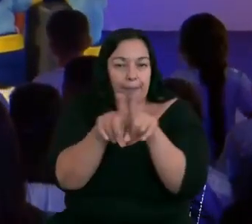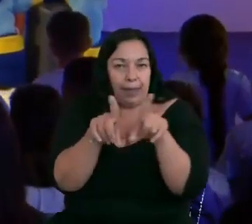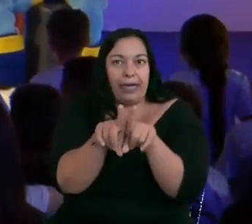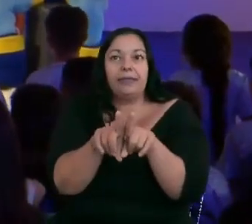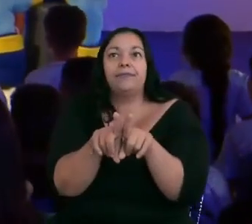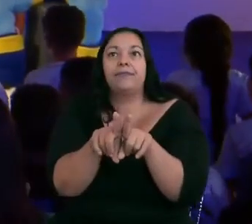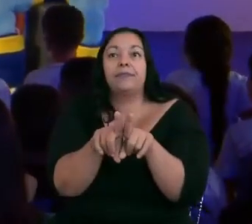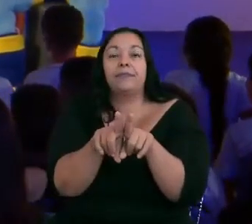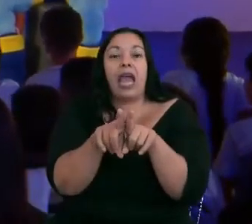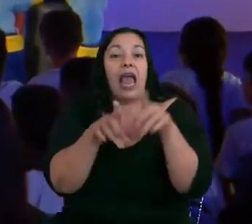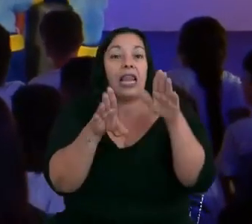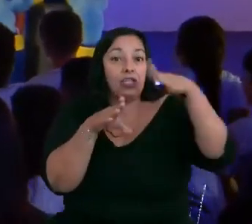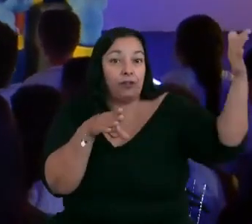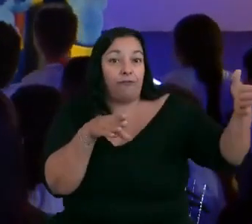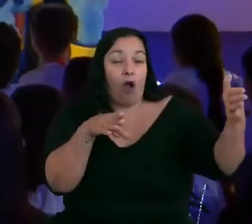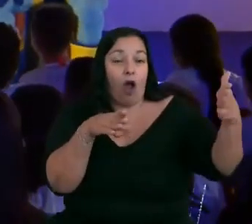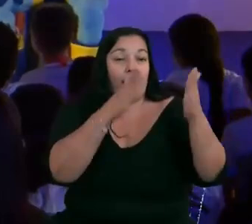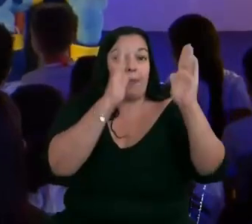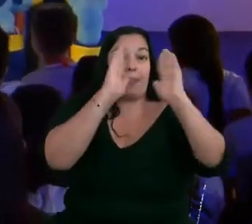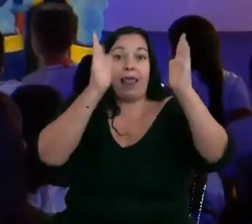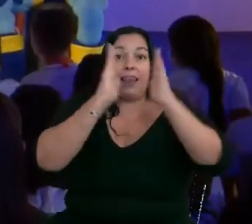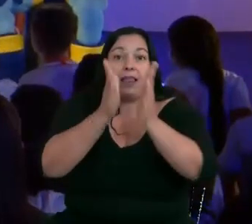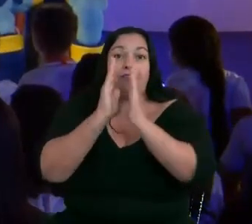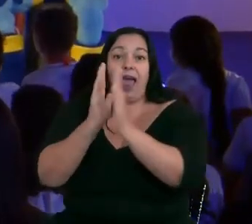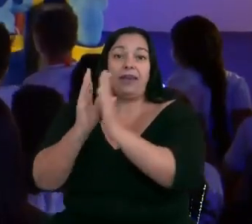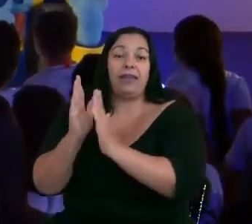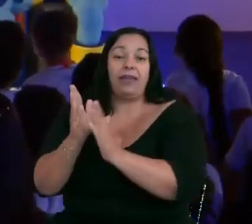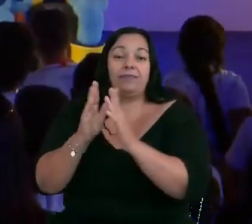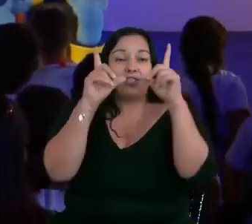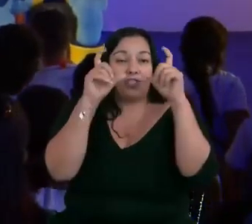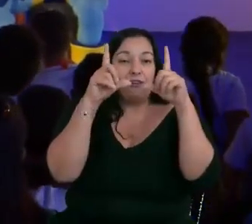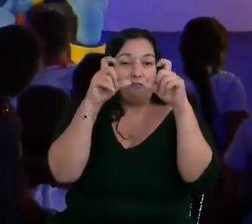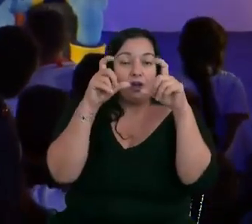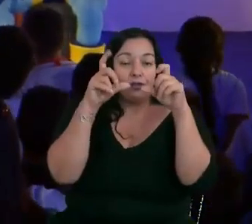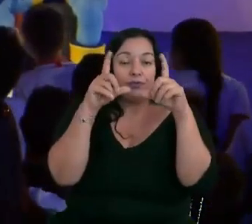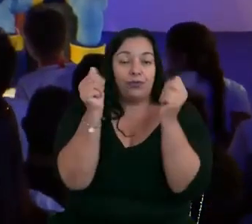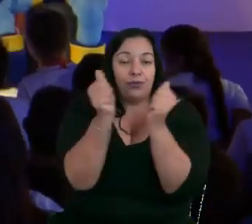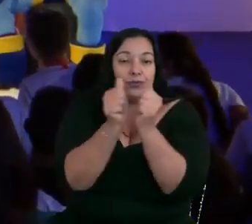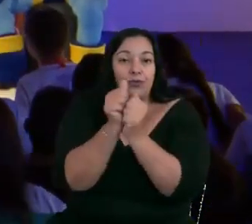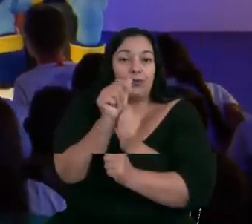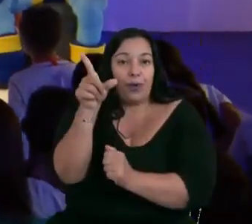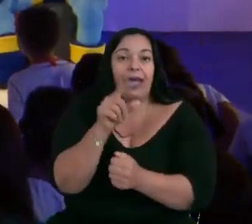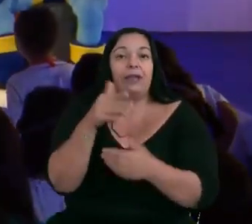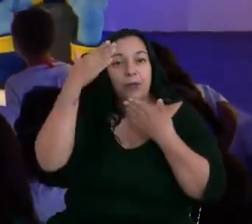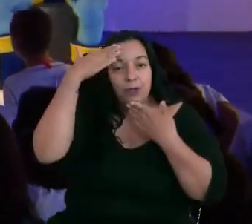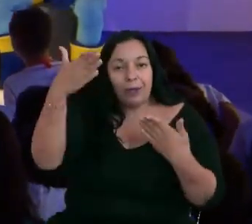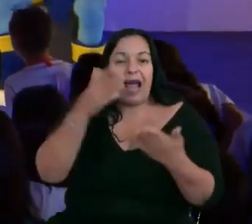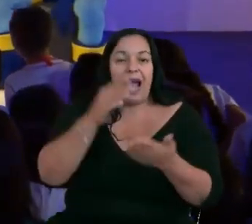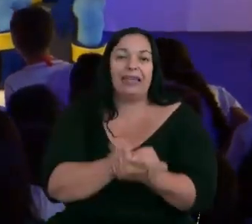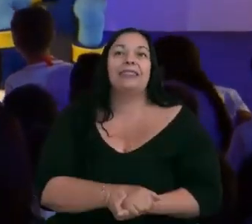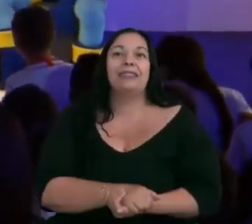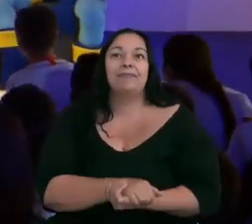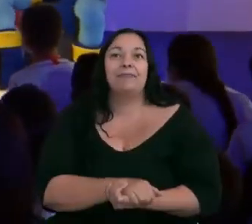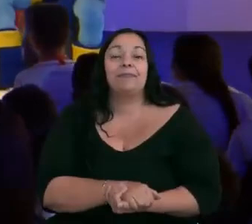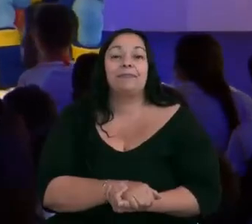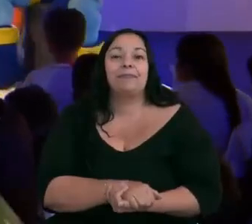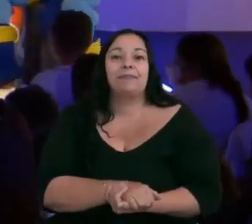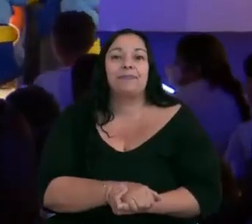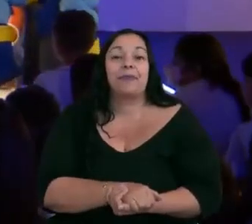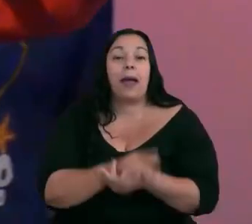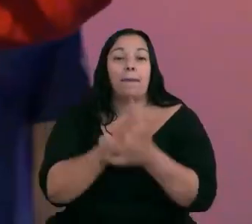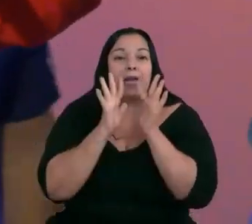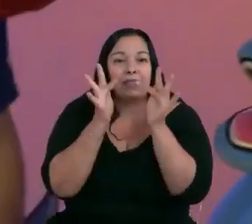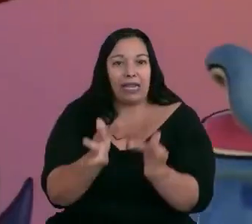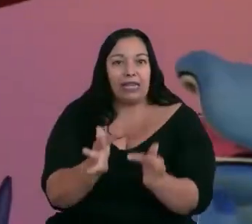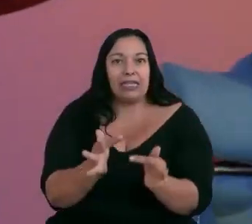fora, na livraria. Quem quiser tirar uma fotinha com o Capitão Mergulho. Muito obrigado, viu, gente? E uma coisa para finalizar. Eu quero